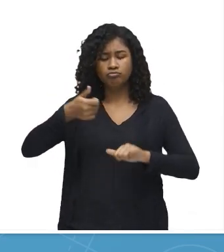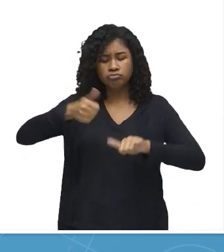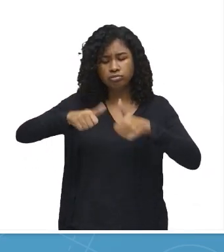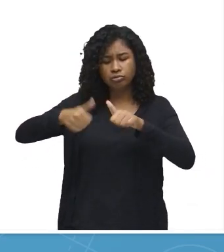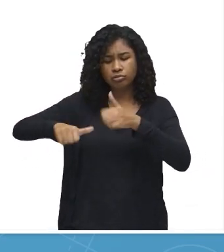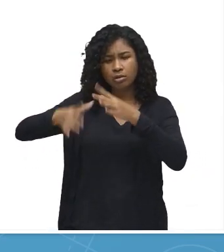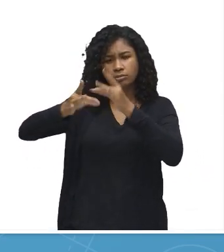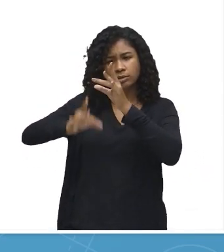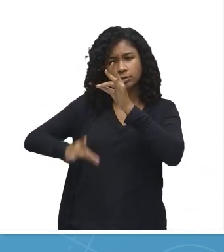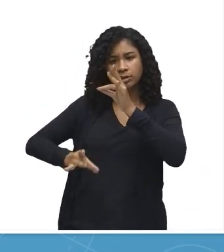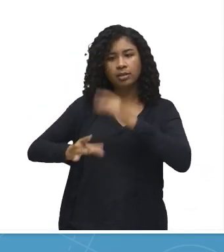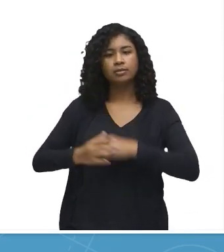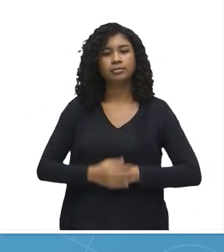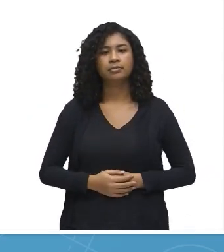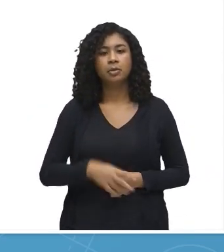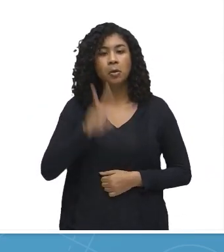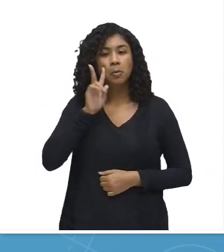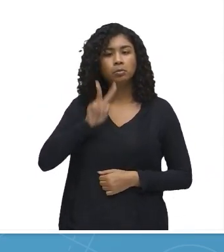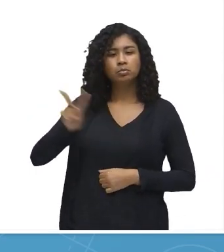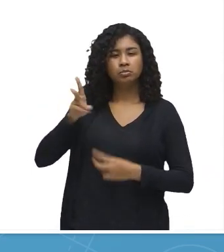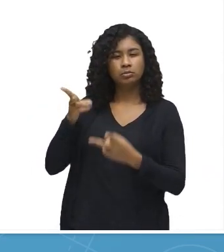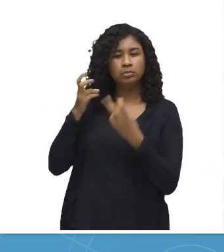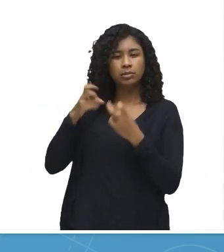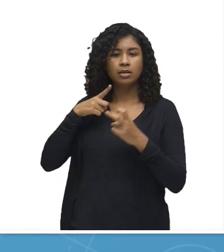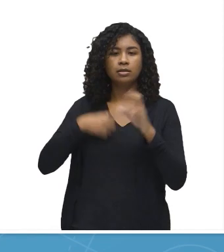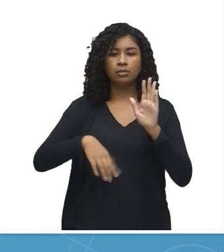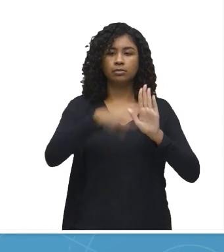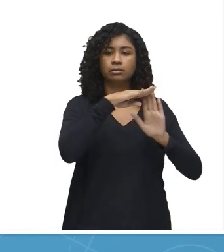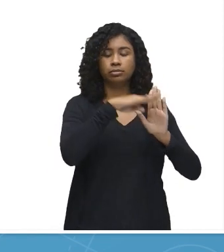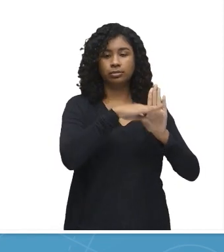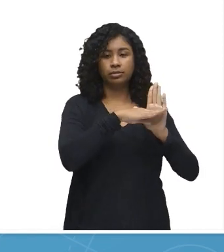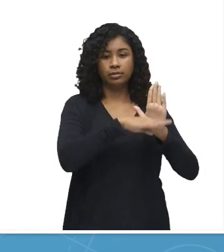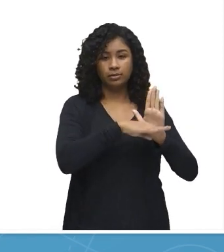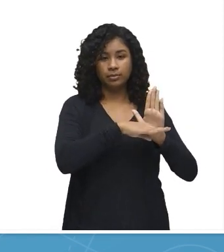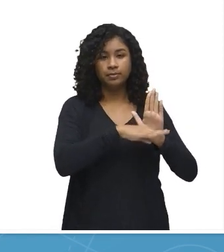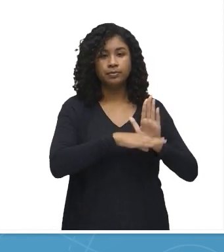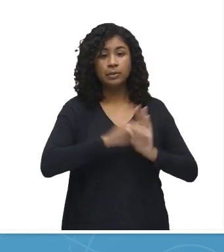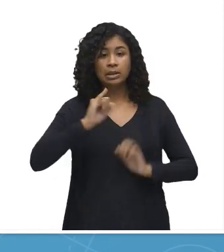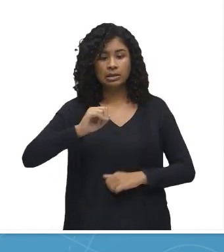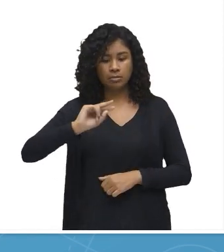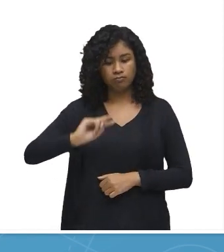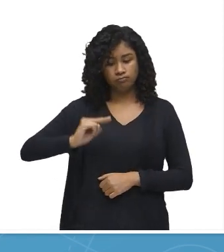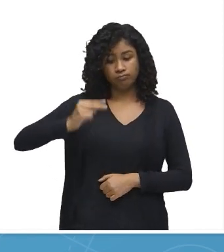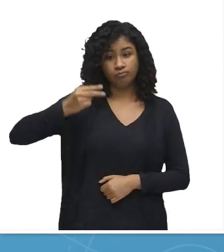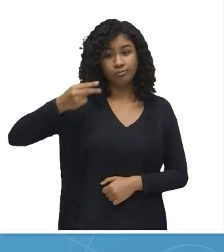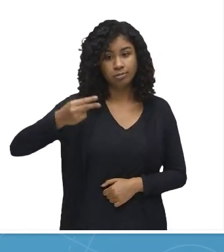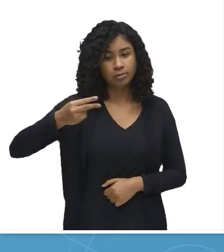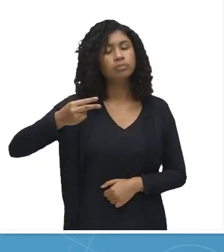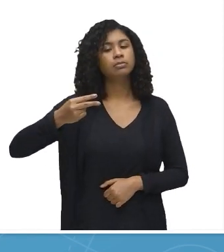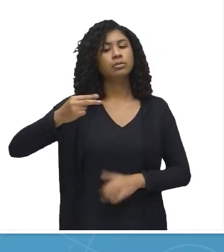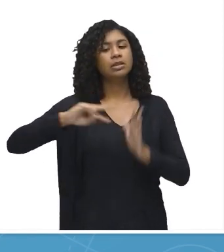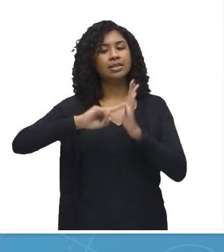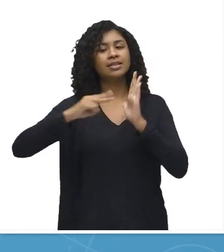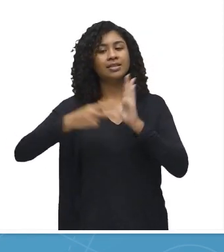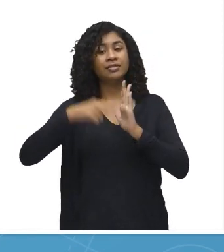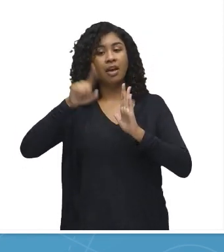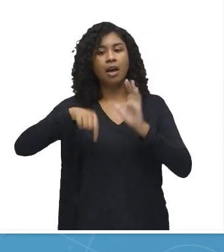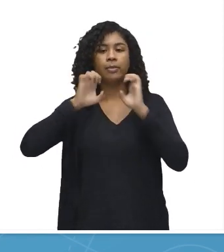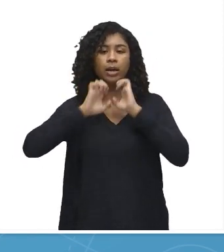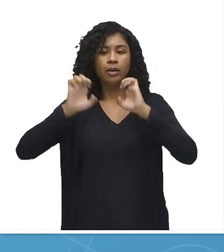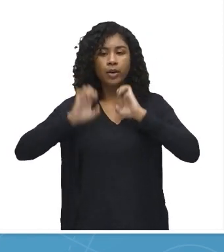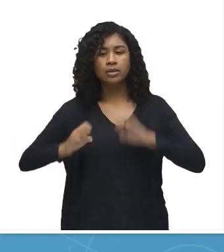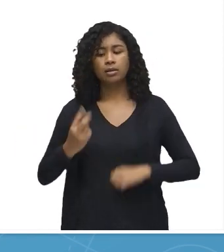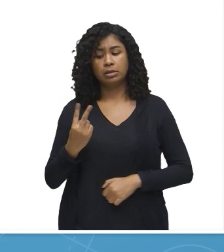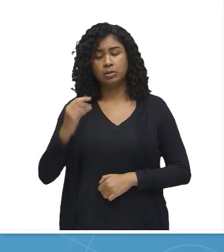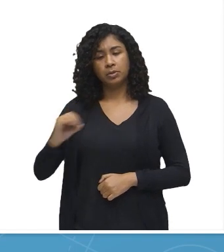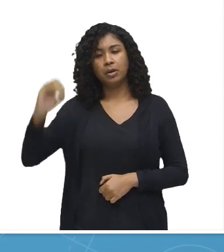tá? Observa aqui o expoente na incógnita. Se for de grau 2, então é uma equação do segundo grau. Observa também que